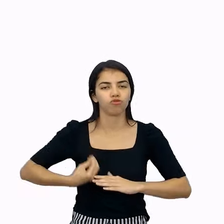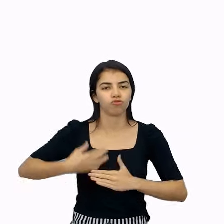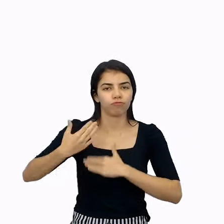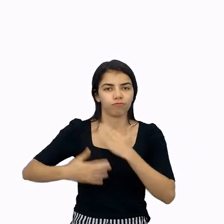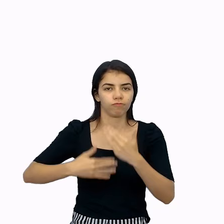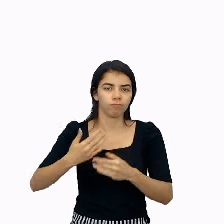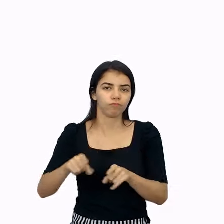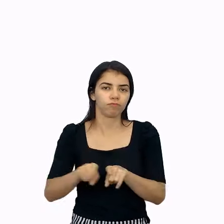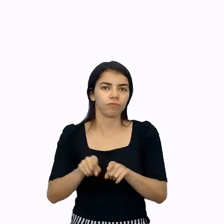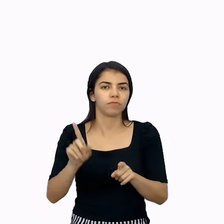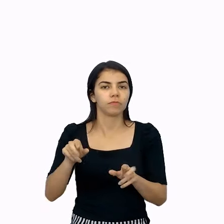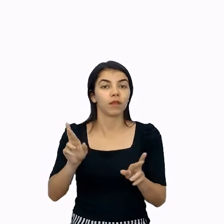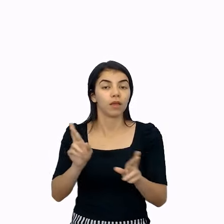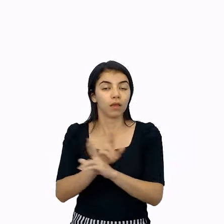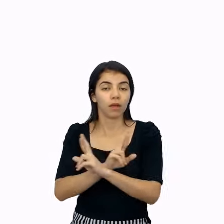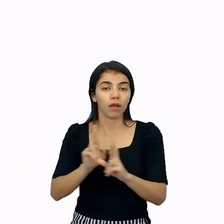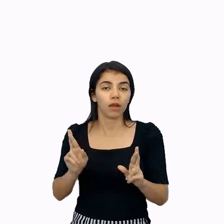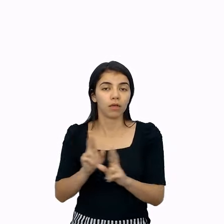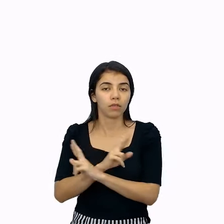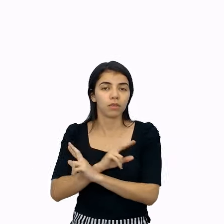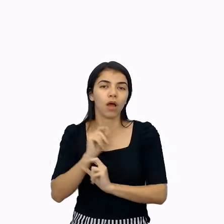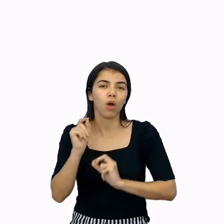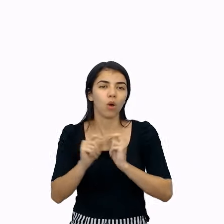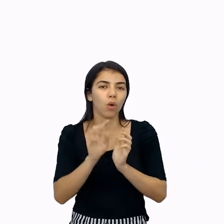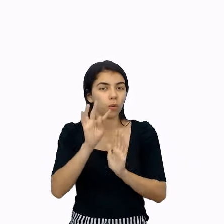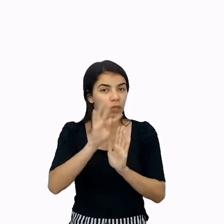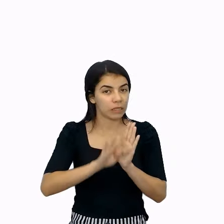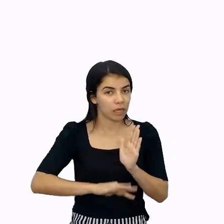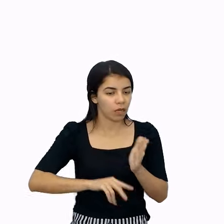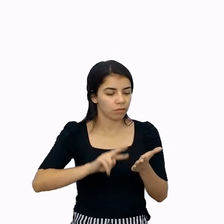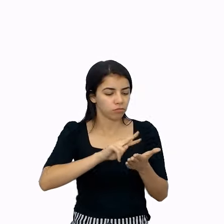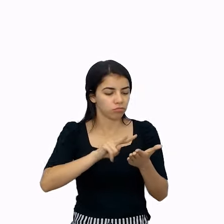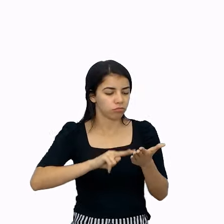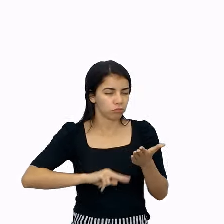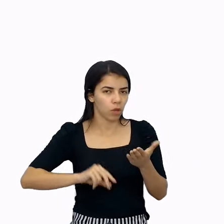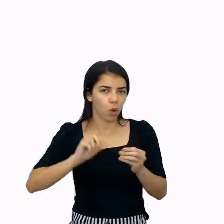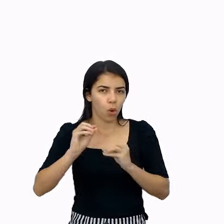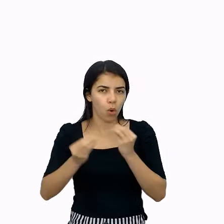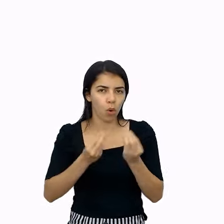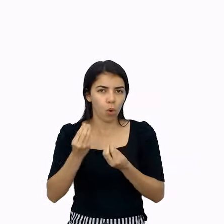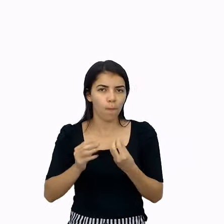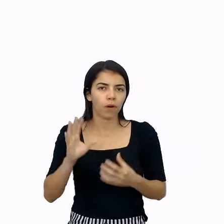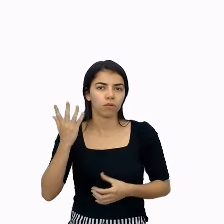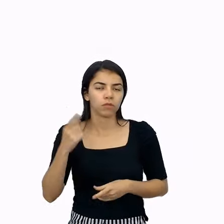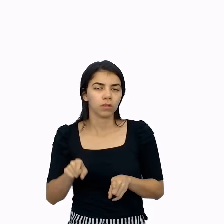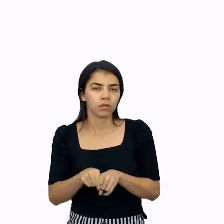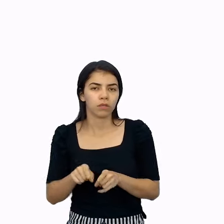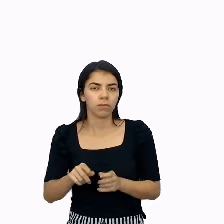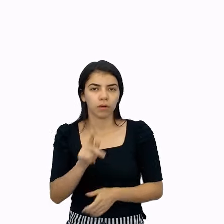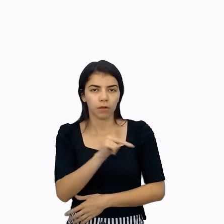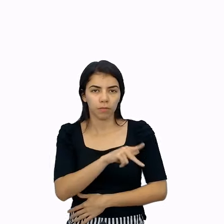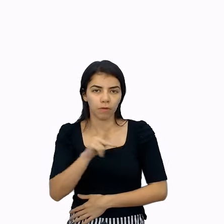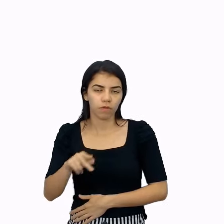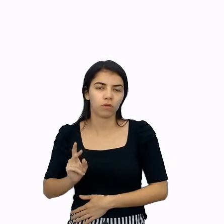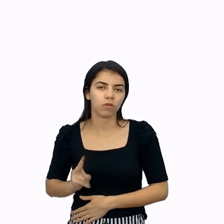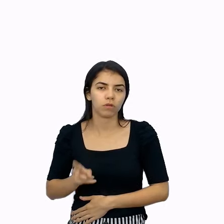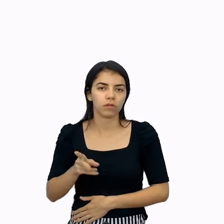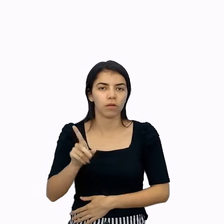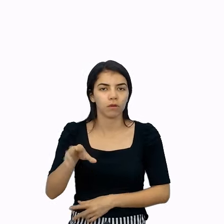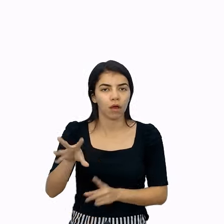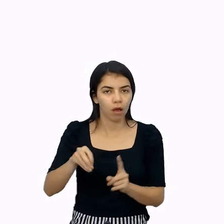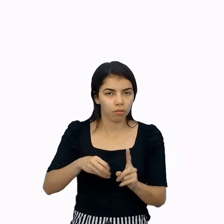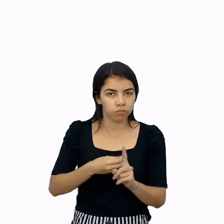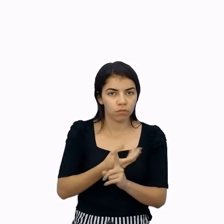E como essa relação entre os textos e leitores ocorre? Então, os professores são sempre